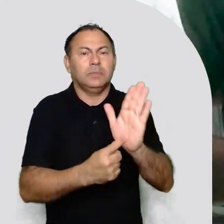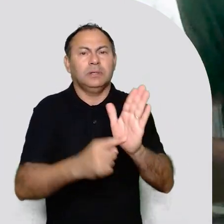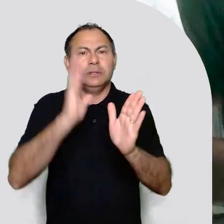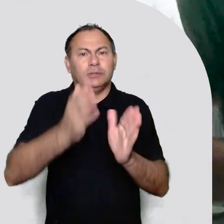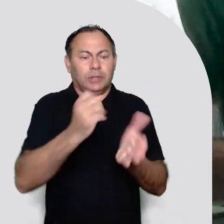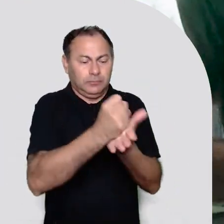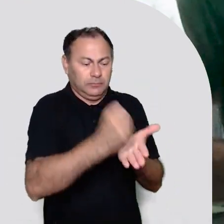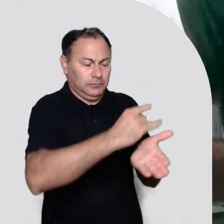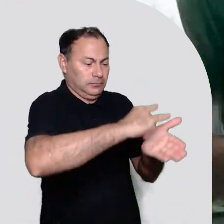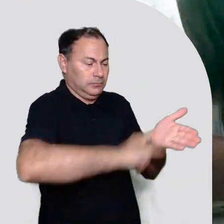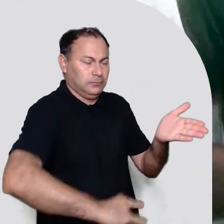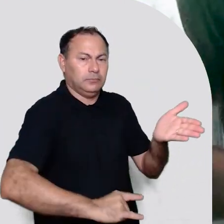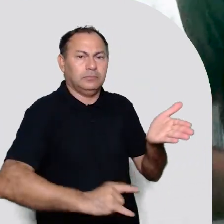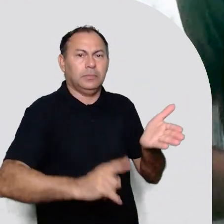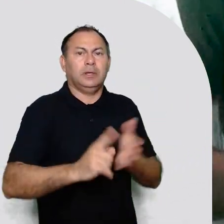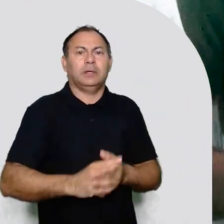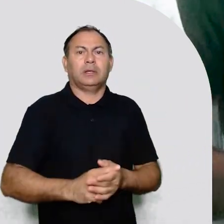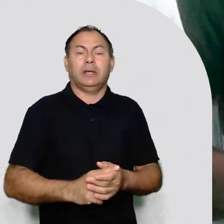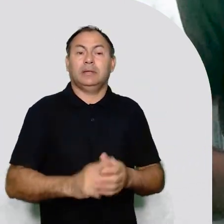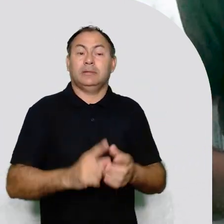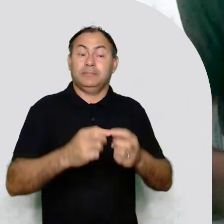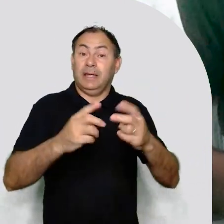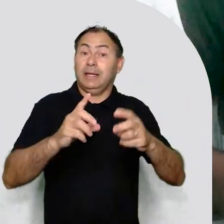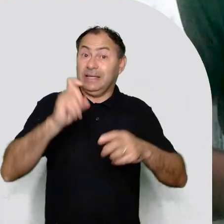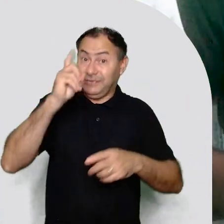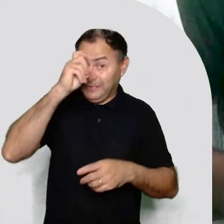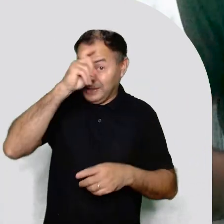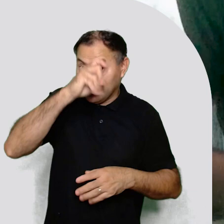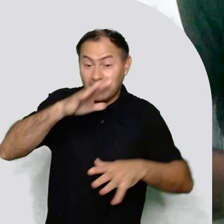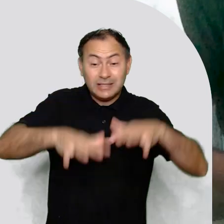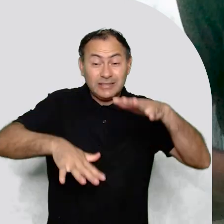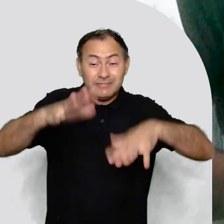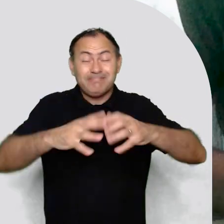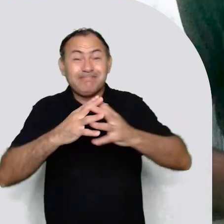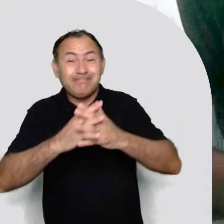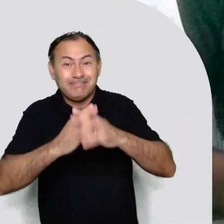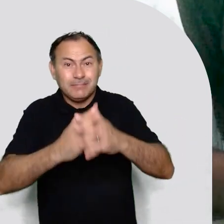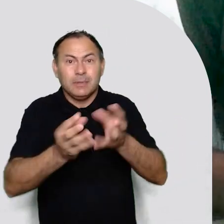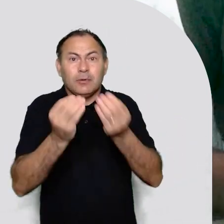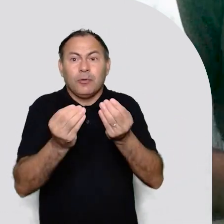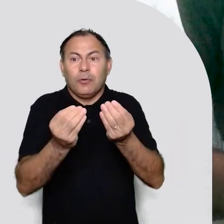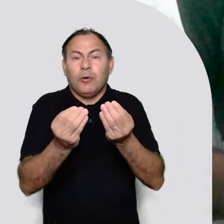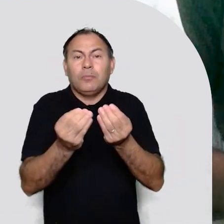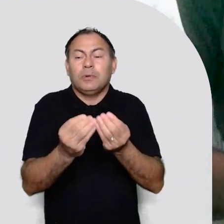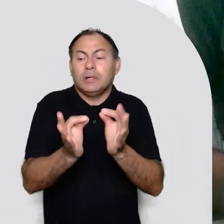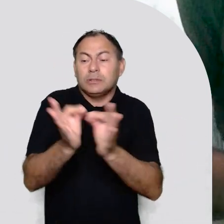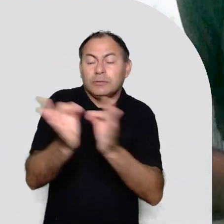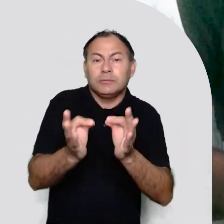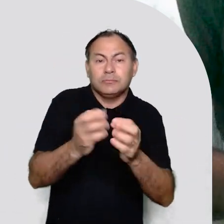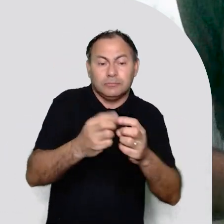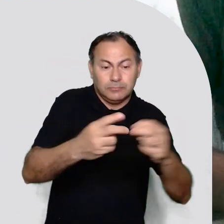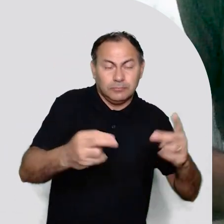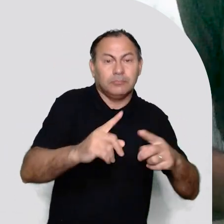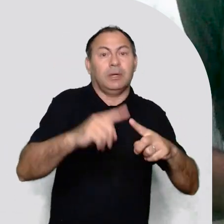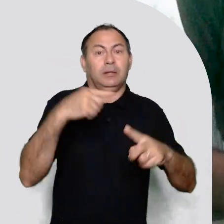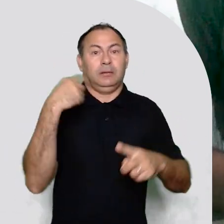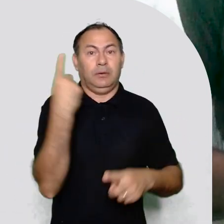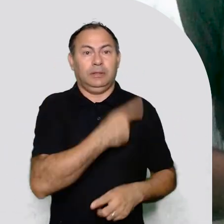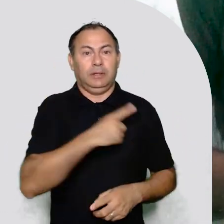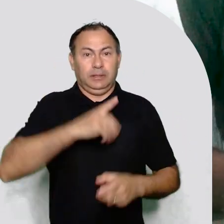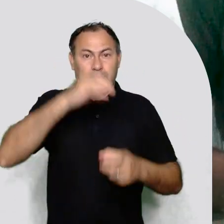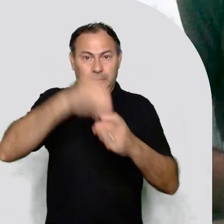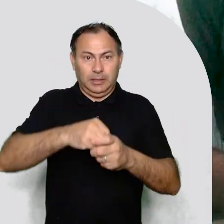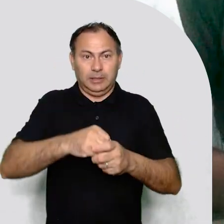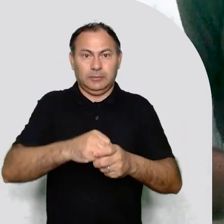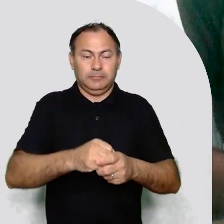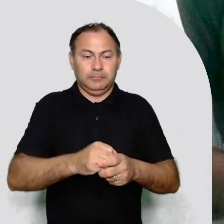já vem desse documento, eles são complexos, às vezes a gente fica meio confuso em como encontrar soluções. Mas a gente tem,